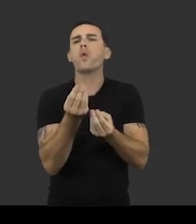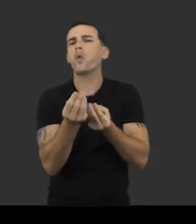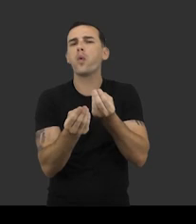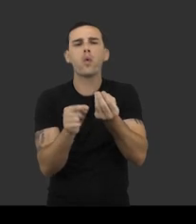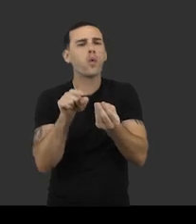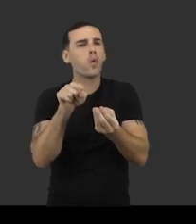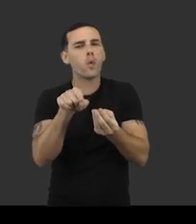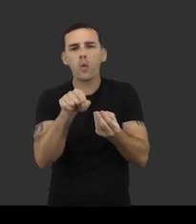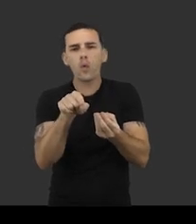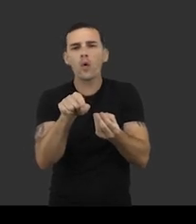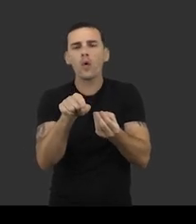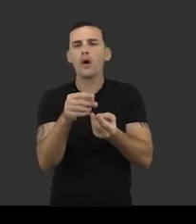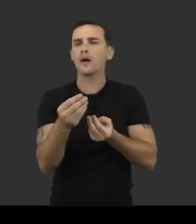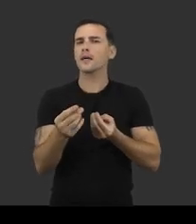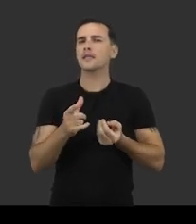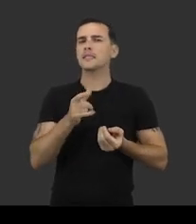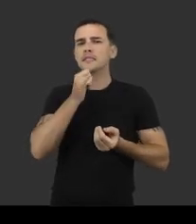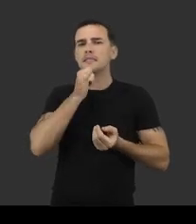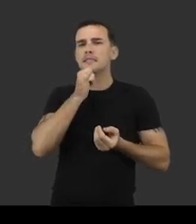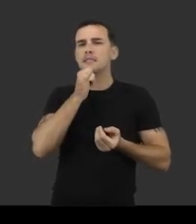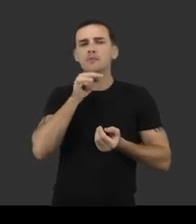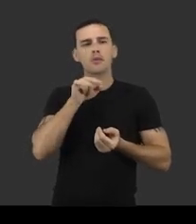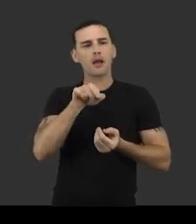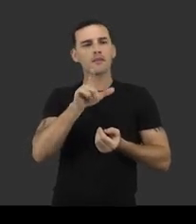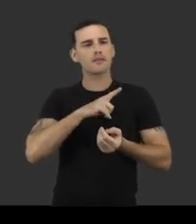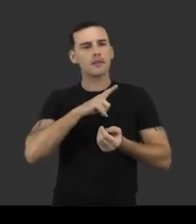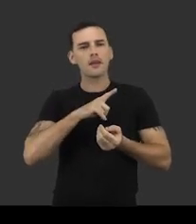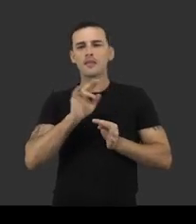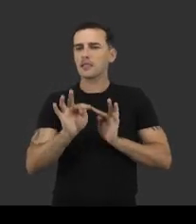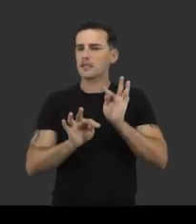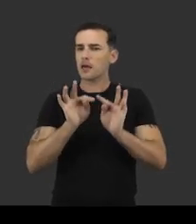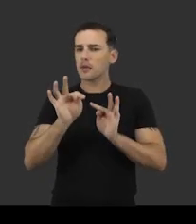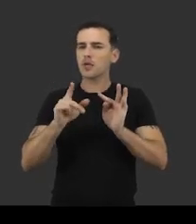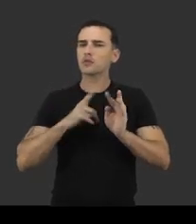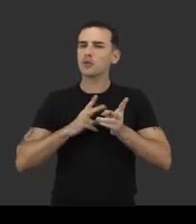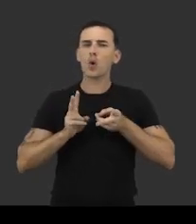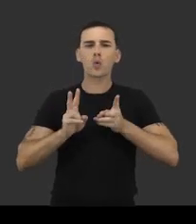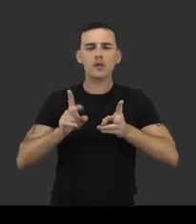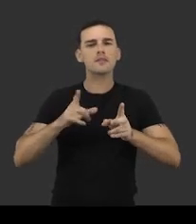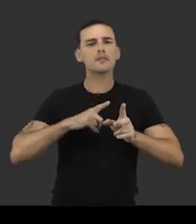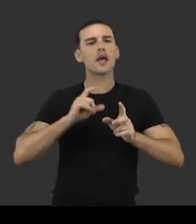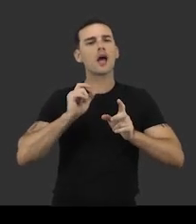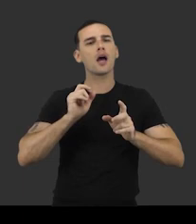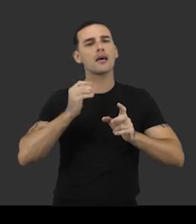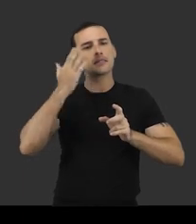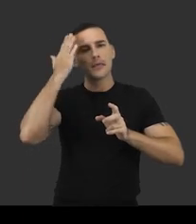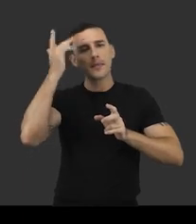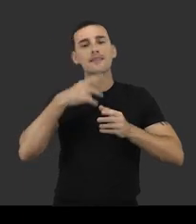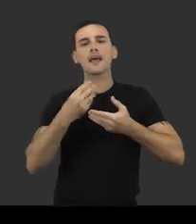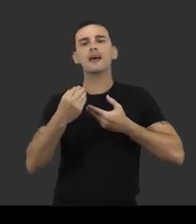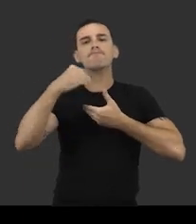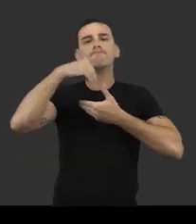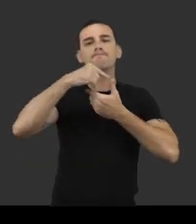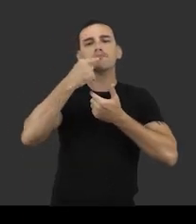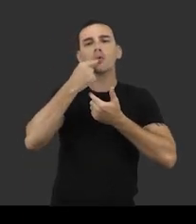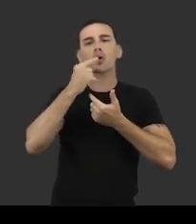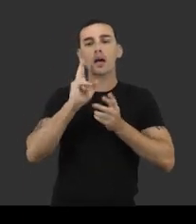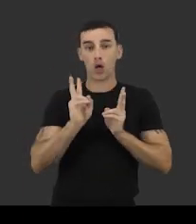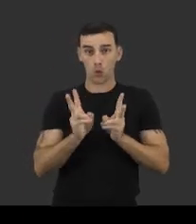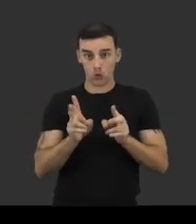faço a manutenção desse tratamento, faço a preservação de tudo que foi feito para que se mantenha lá e